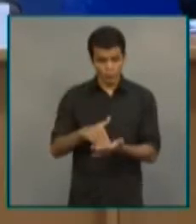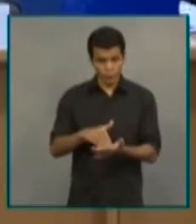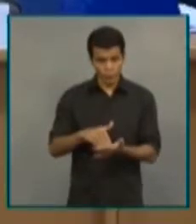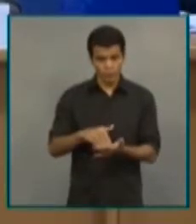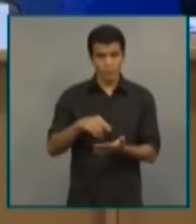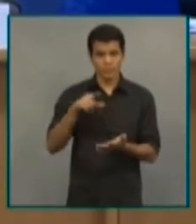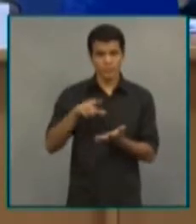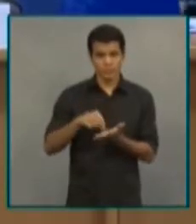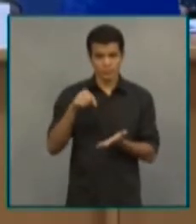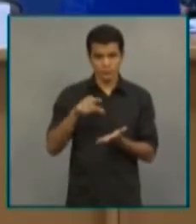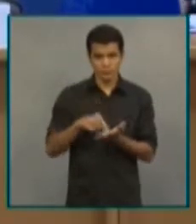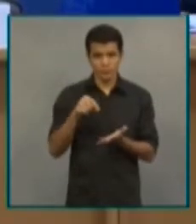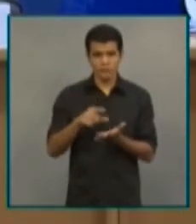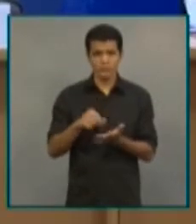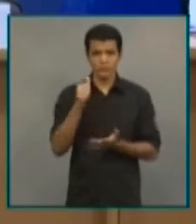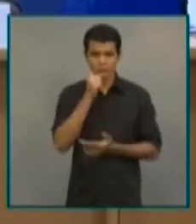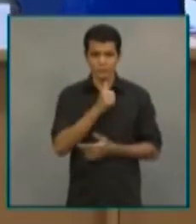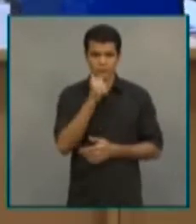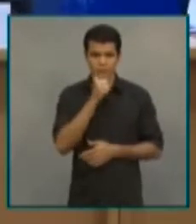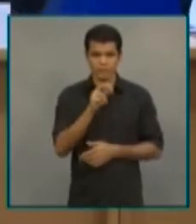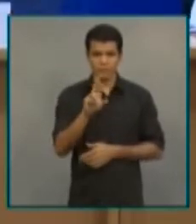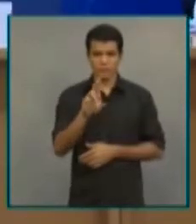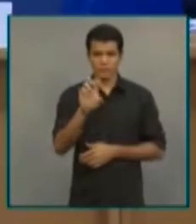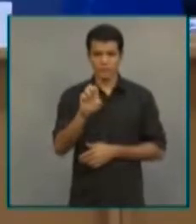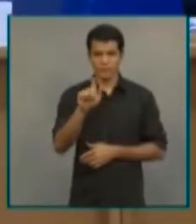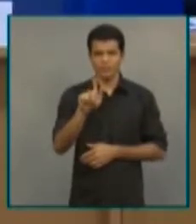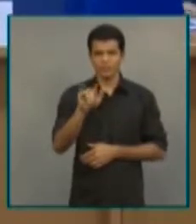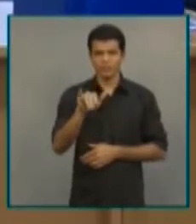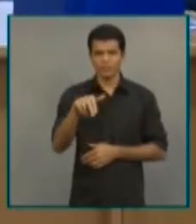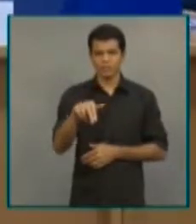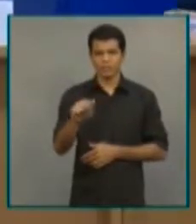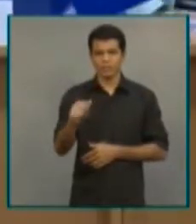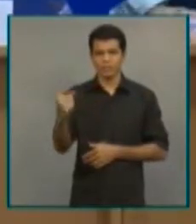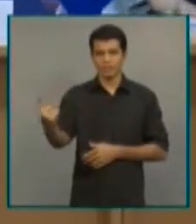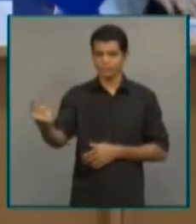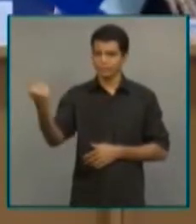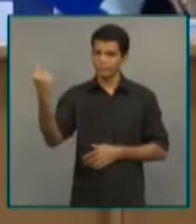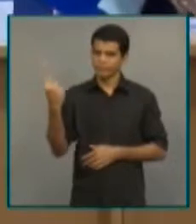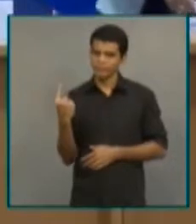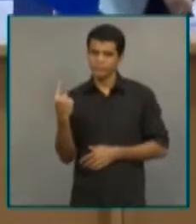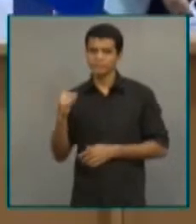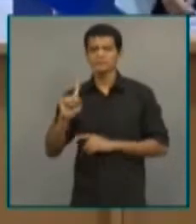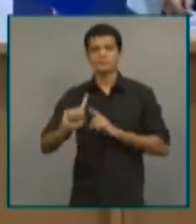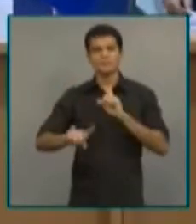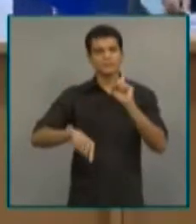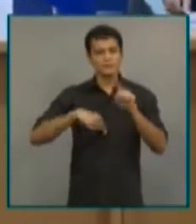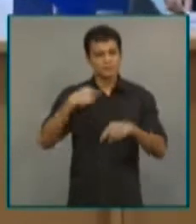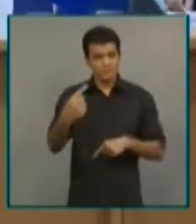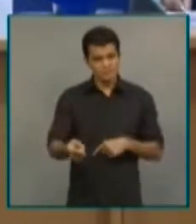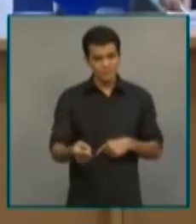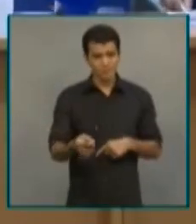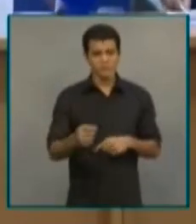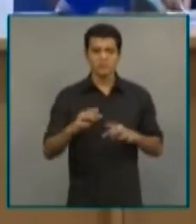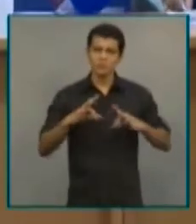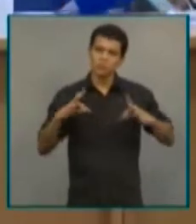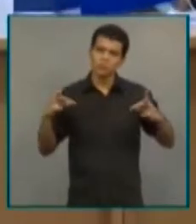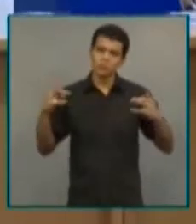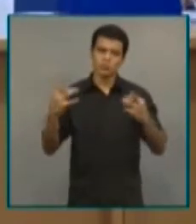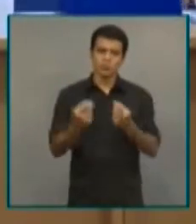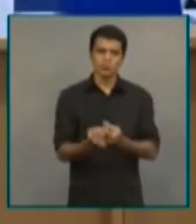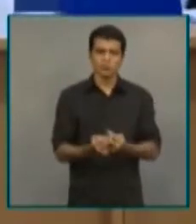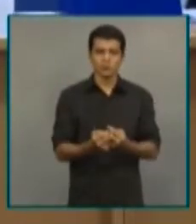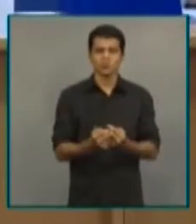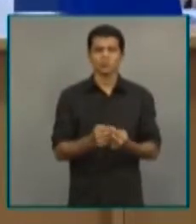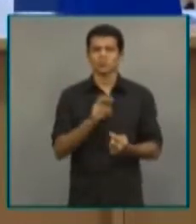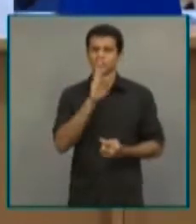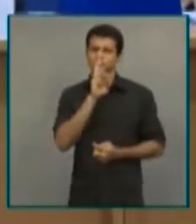é a candidata Regina Jansen. Por conseguinte, todos os candidatos responderam